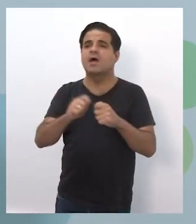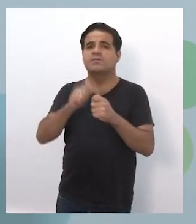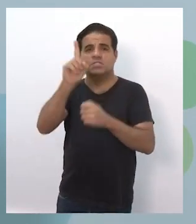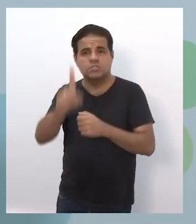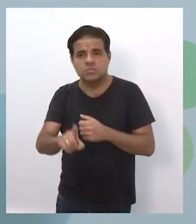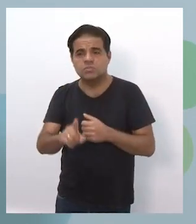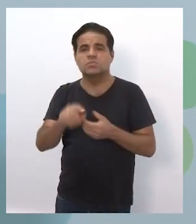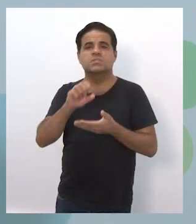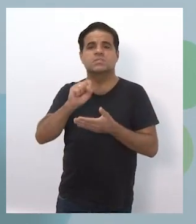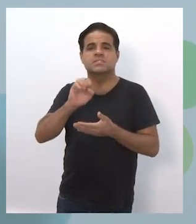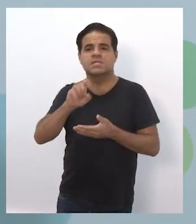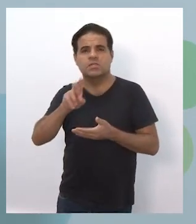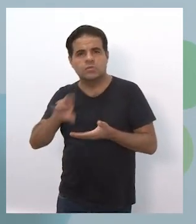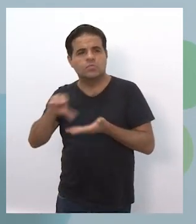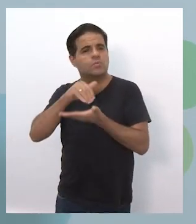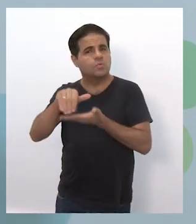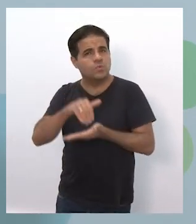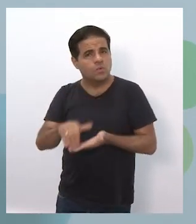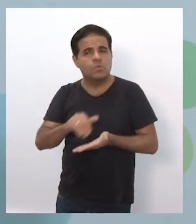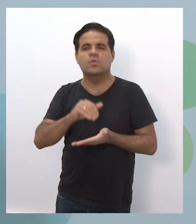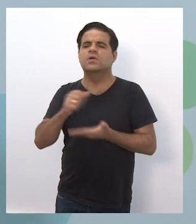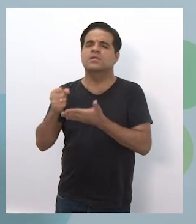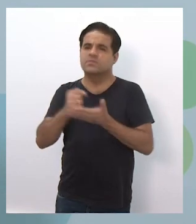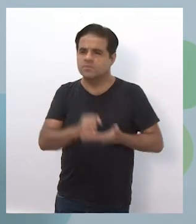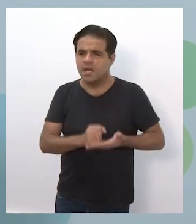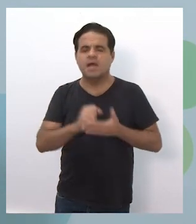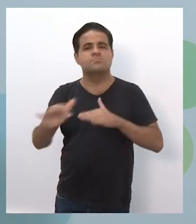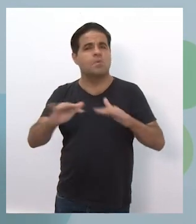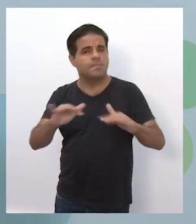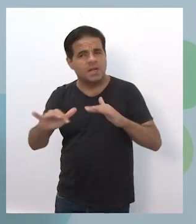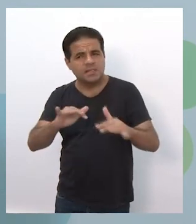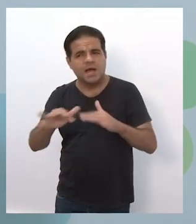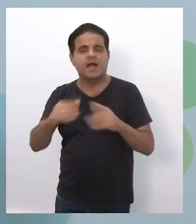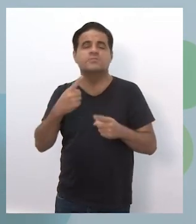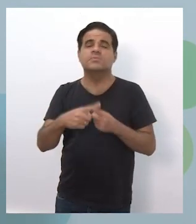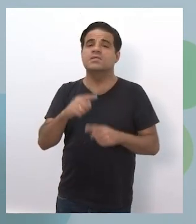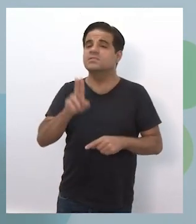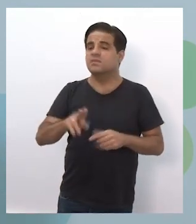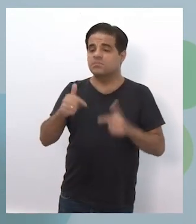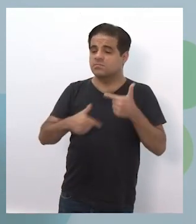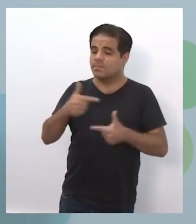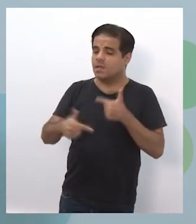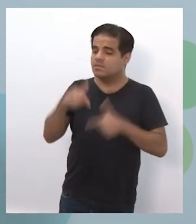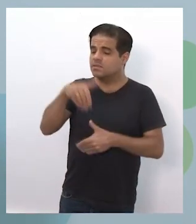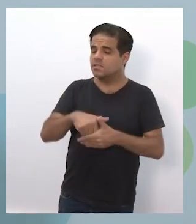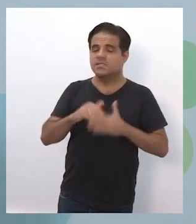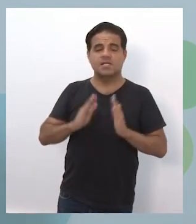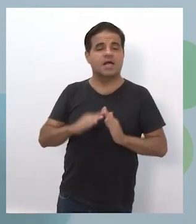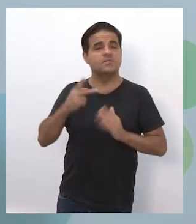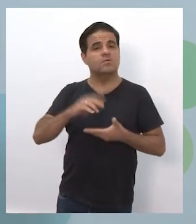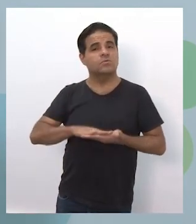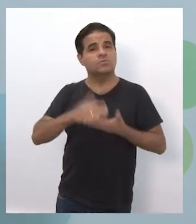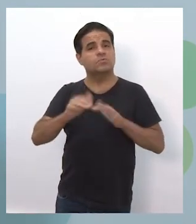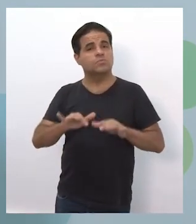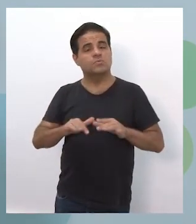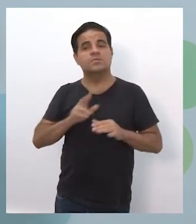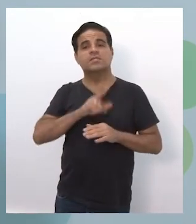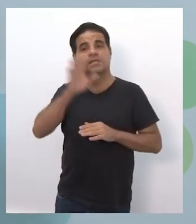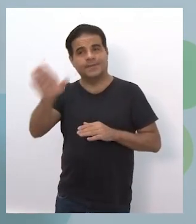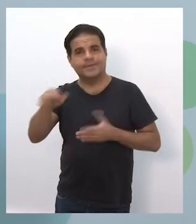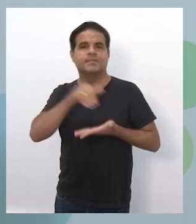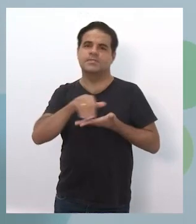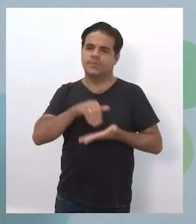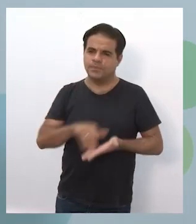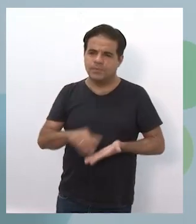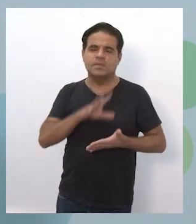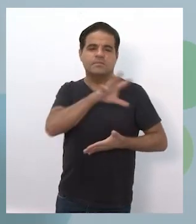diretoria, seja na SEDUC. Então, traz um pouquinho de mobilidade. Por quê? Porque você está trabalhando em casa, no seu notebook, aí você vai ter que ir para a SEDUC. Aí